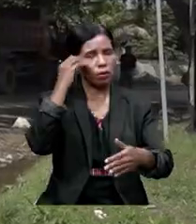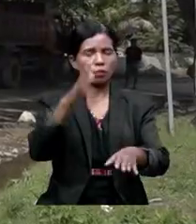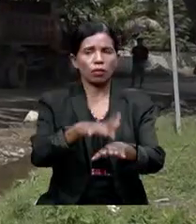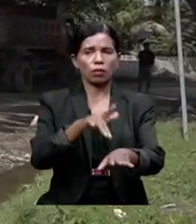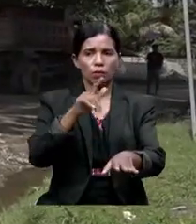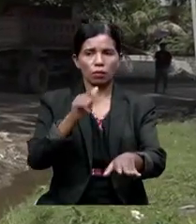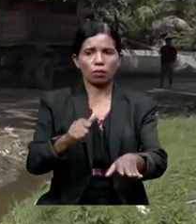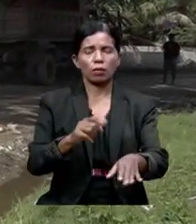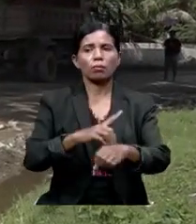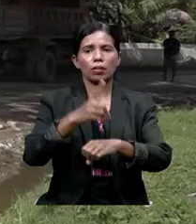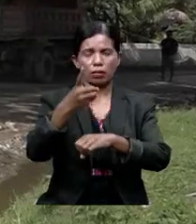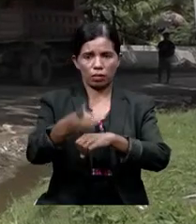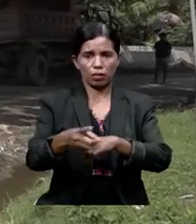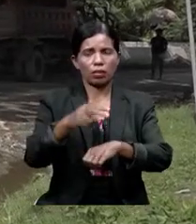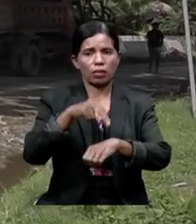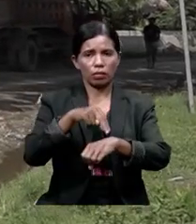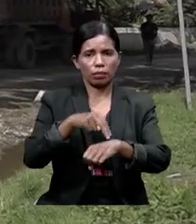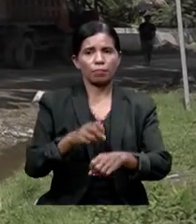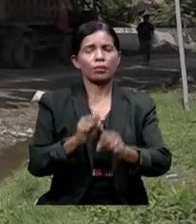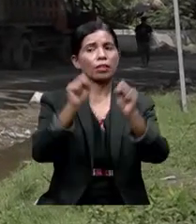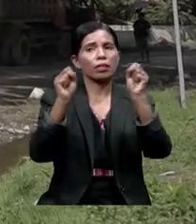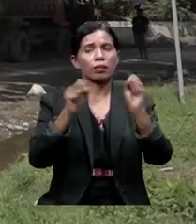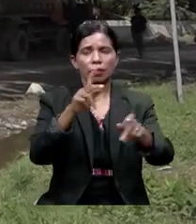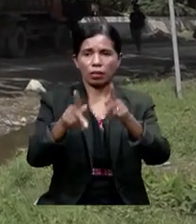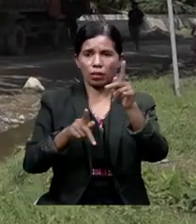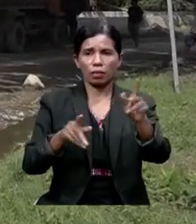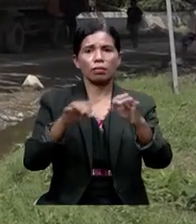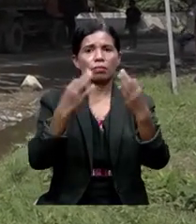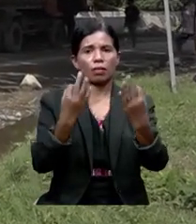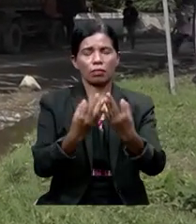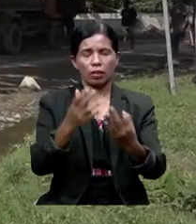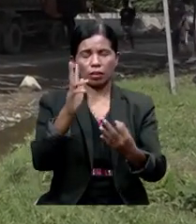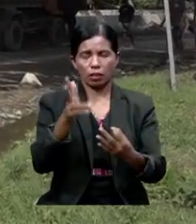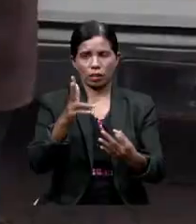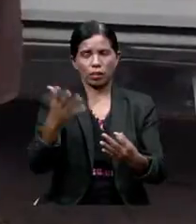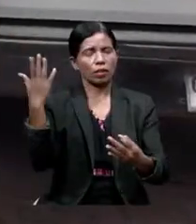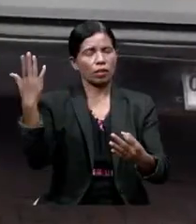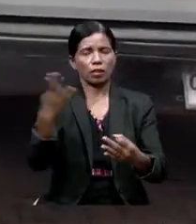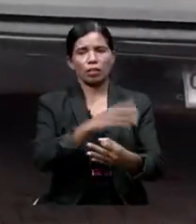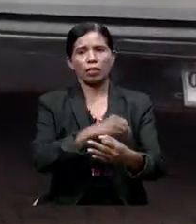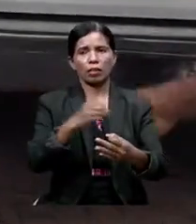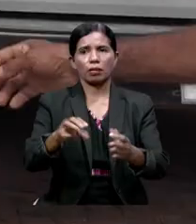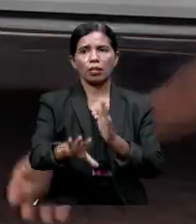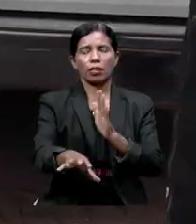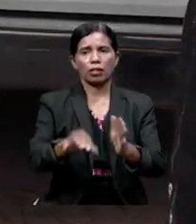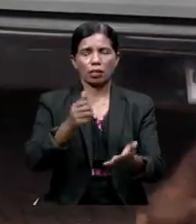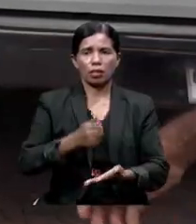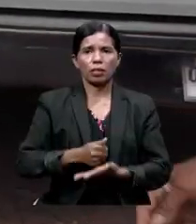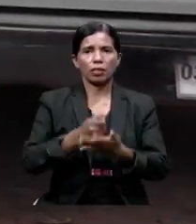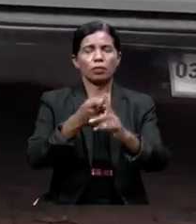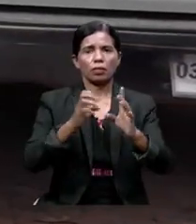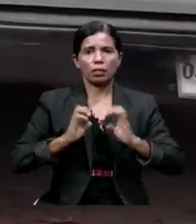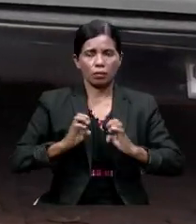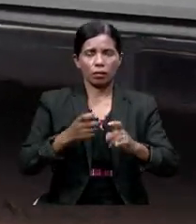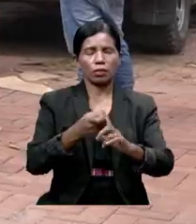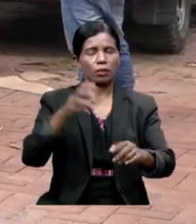ba inundação. E a sábado, a comunidade Umakai em Tolu Nulu e a área refere, maqueta ona apoio emergência,